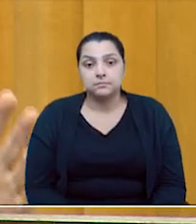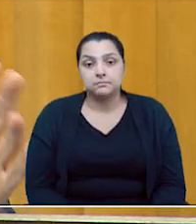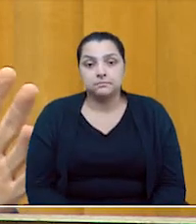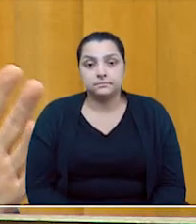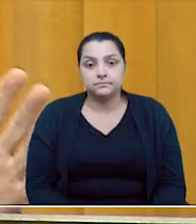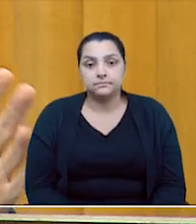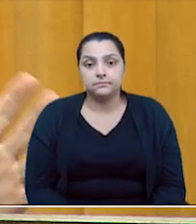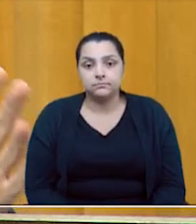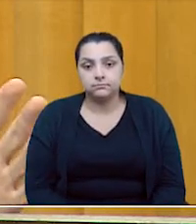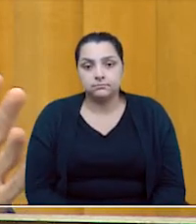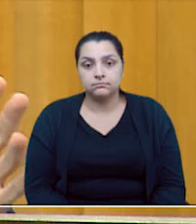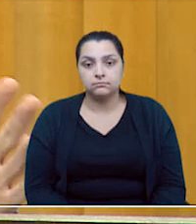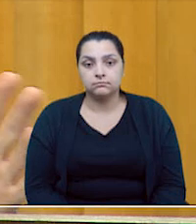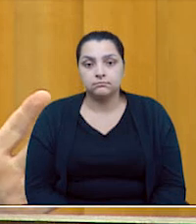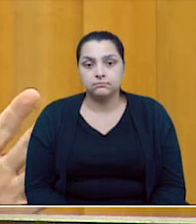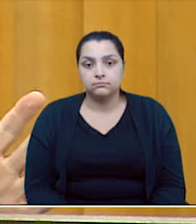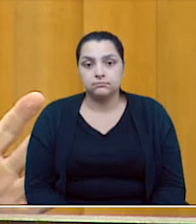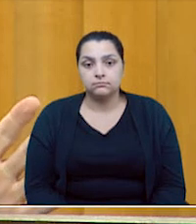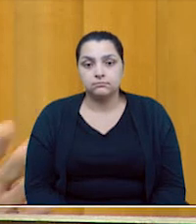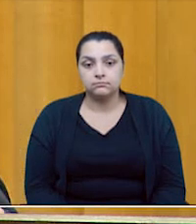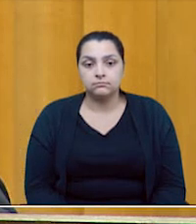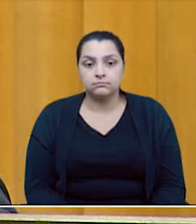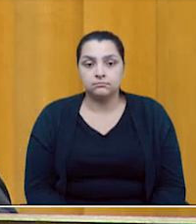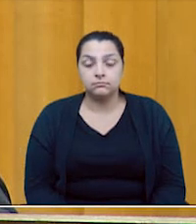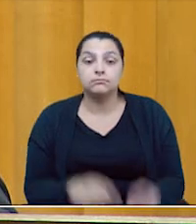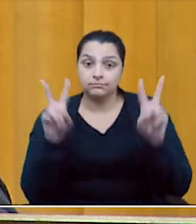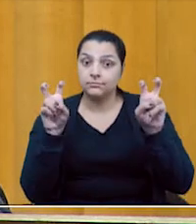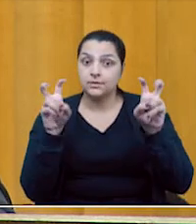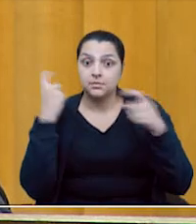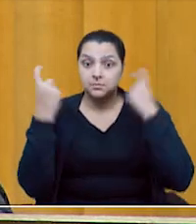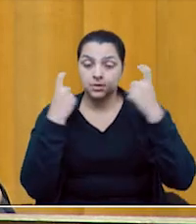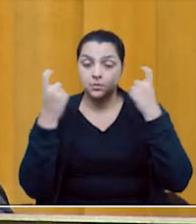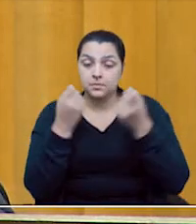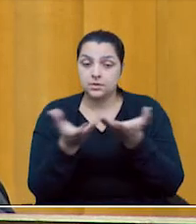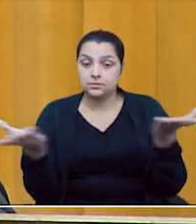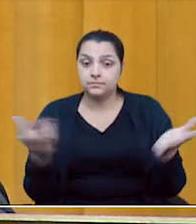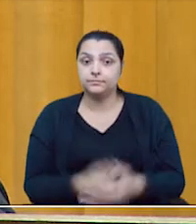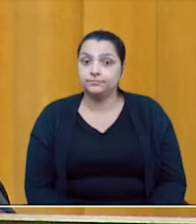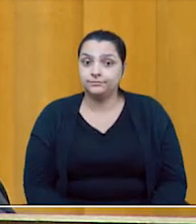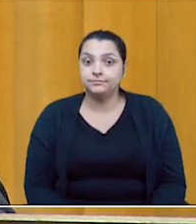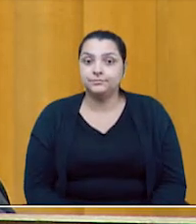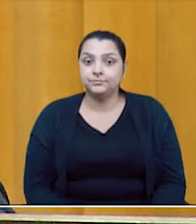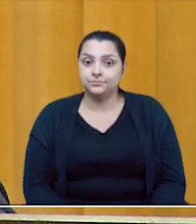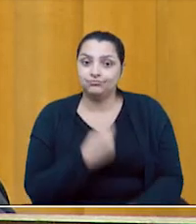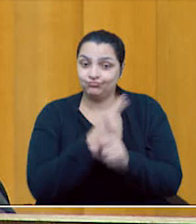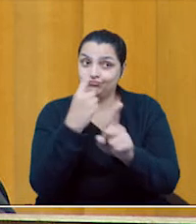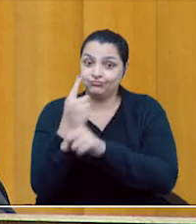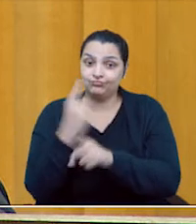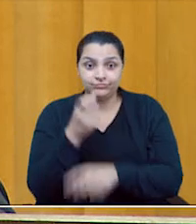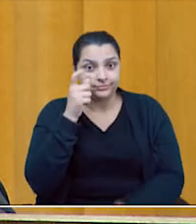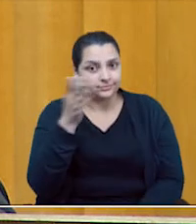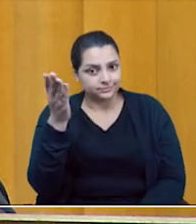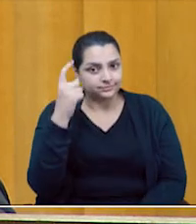Quer dizer, esse tema está preocupando. Vamos nos ver, muitos senhores lá esperam. Acho que vamos poder pensar juntos